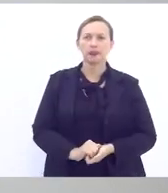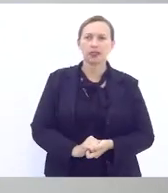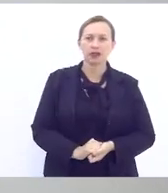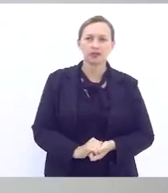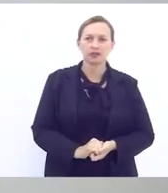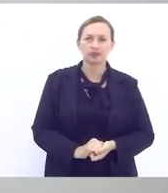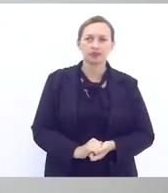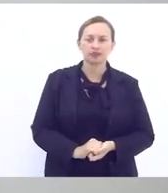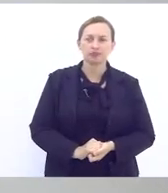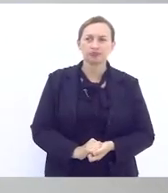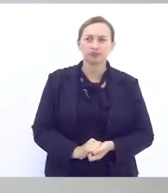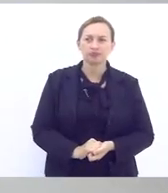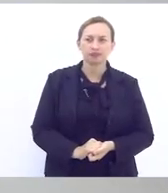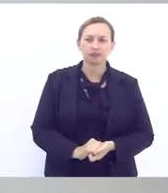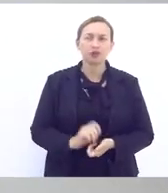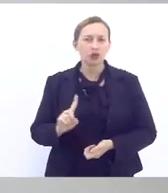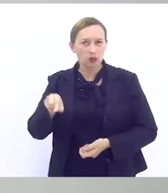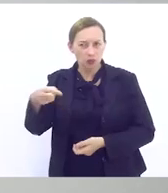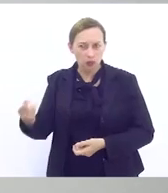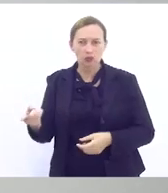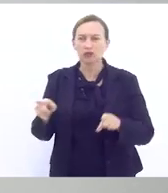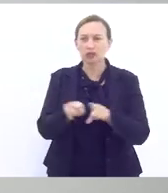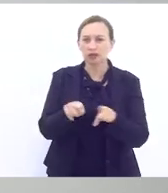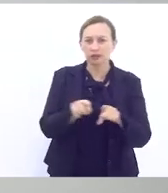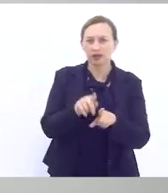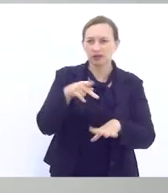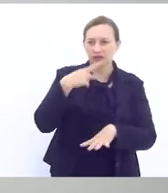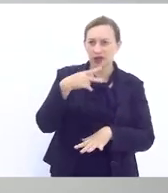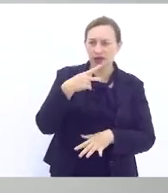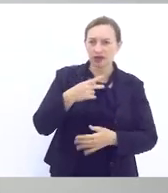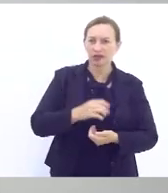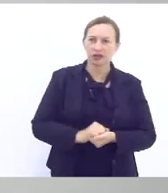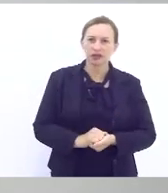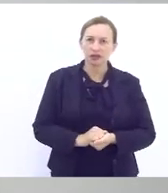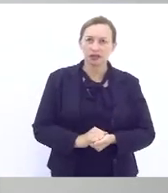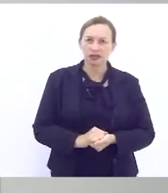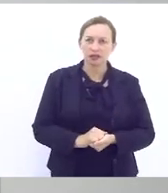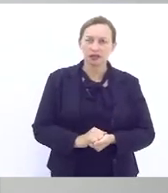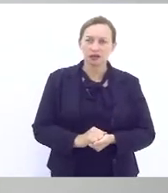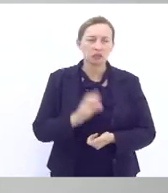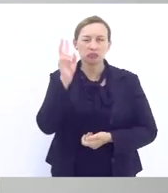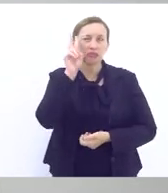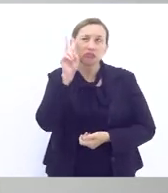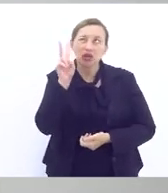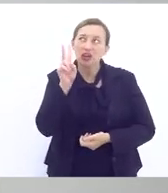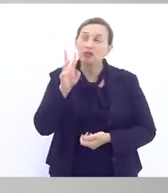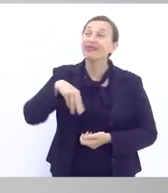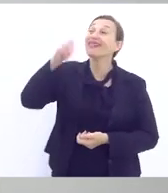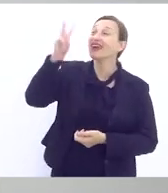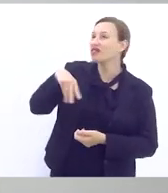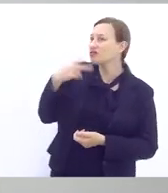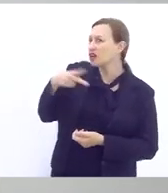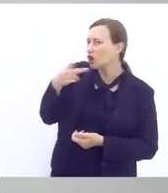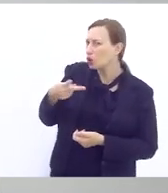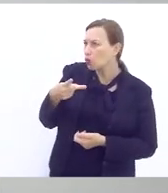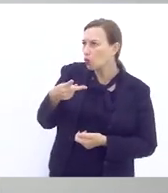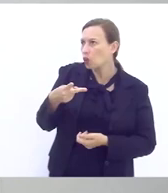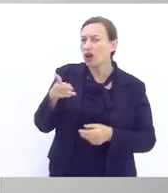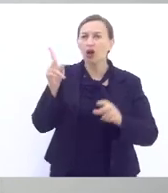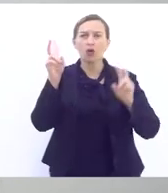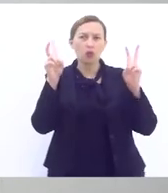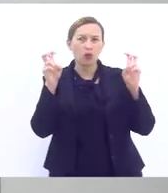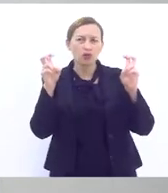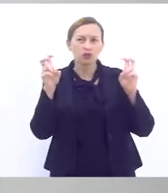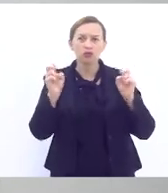essa pertinência né uma outra coisa que eu queria pontuar eu não me lembro quem foi que citou sobre a questão